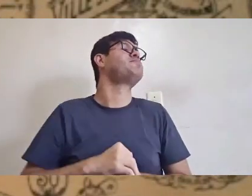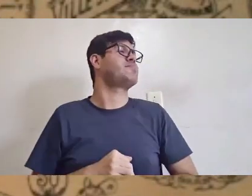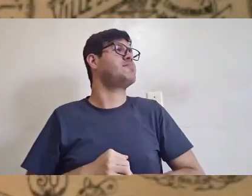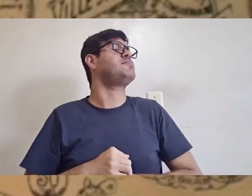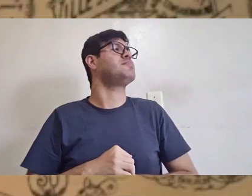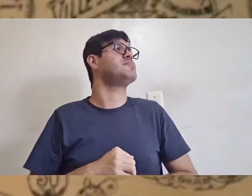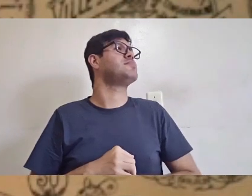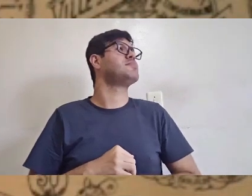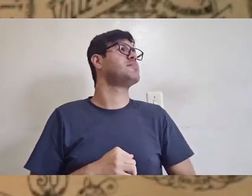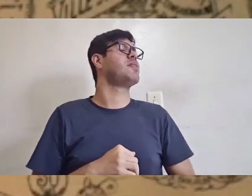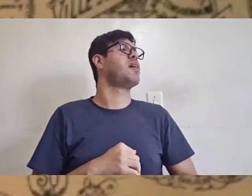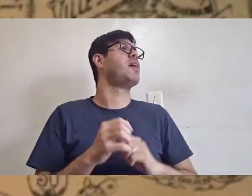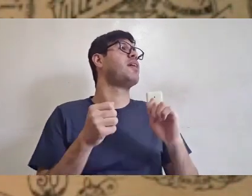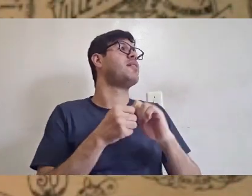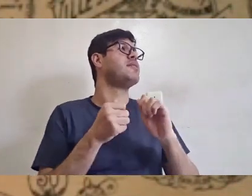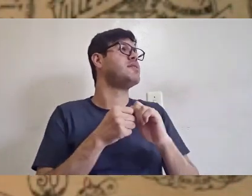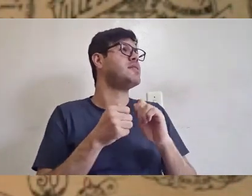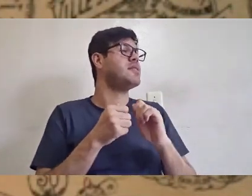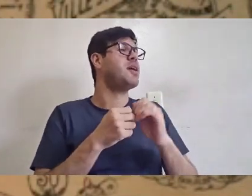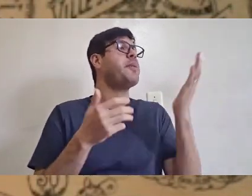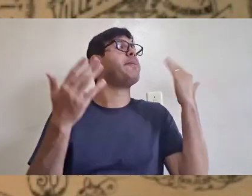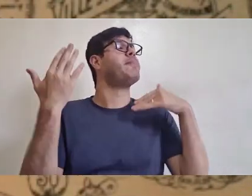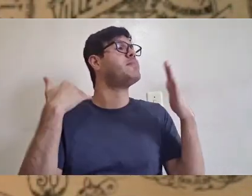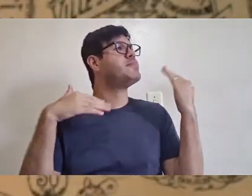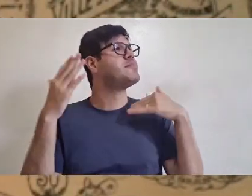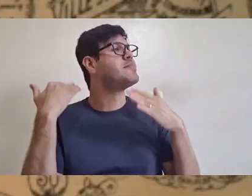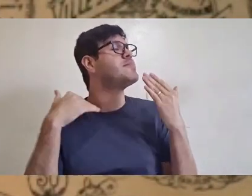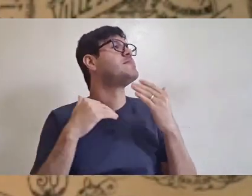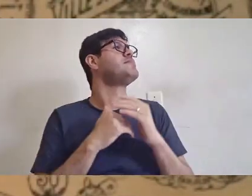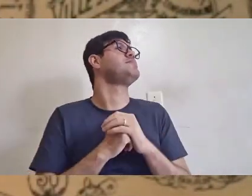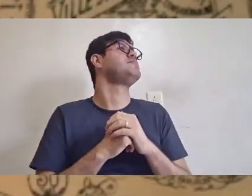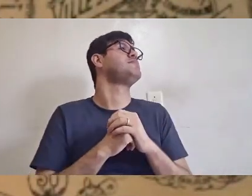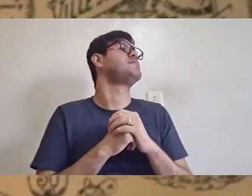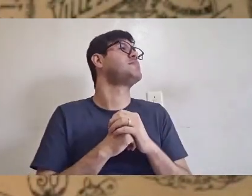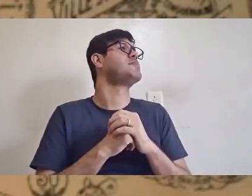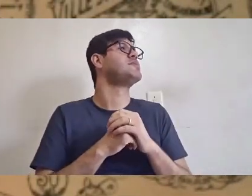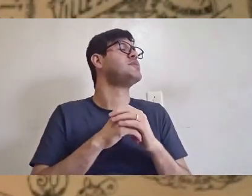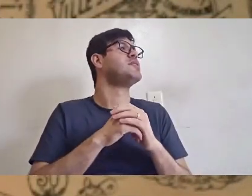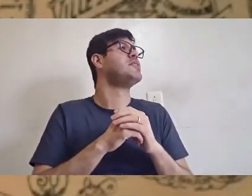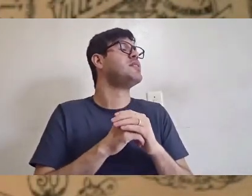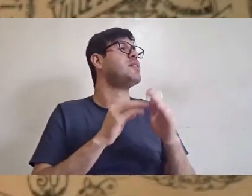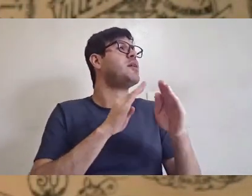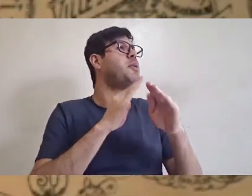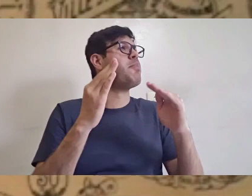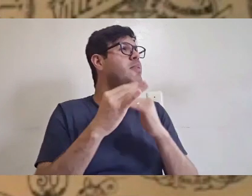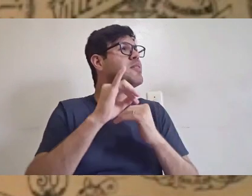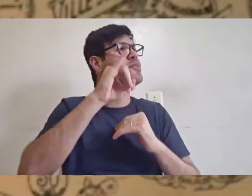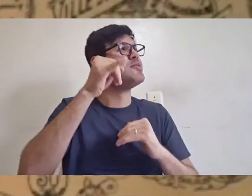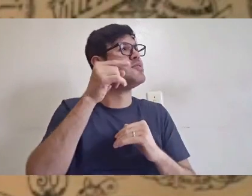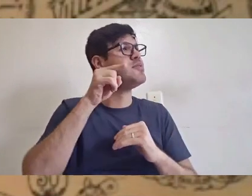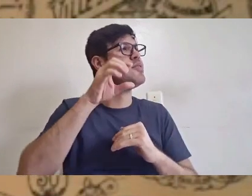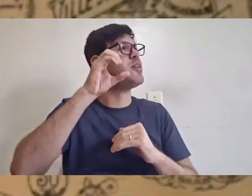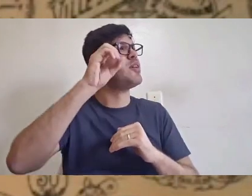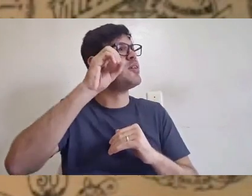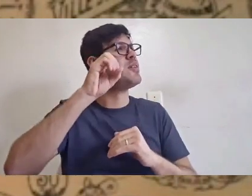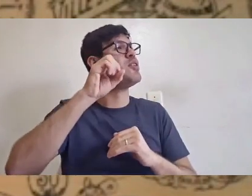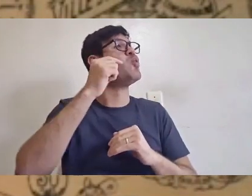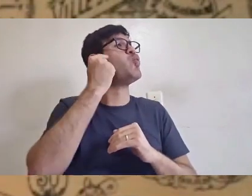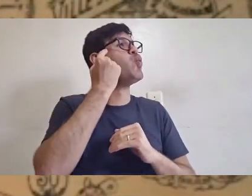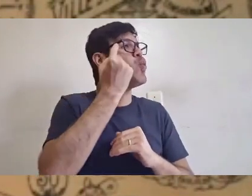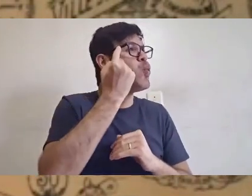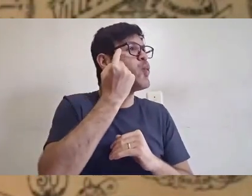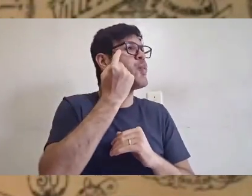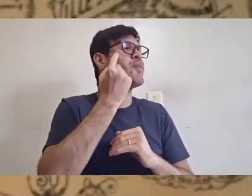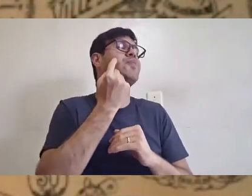né, para fazer os passeios no José Almeto I, que foi construído naquela